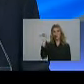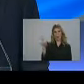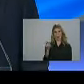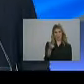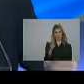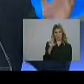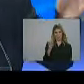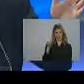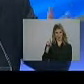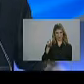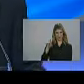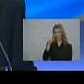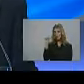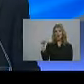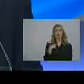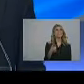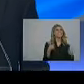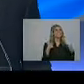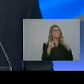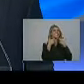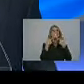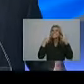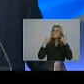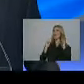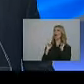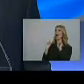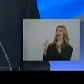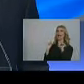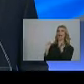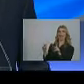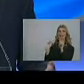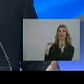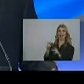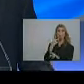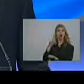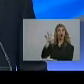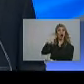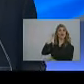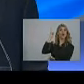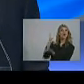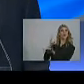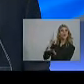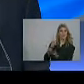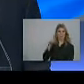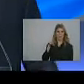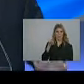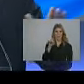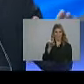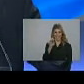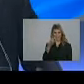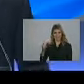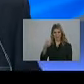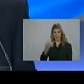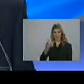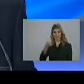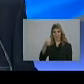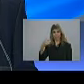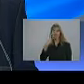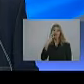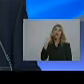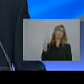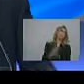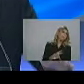tem. Essa história do Pedro Paulo é a mesma que nós ouvimos do Pezão em 2014. O Pezão em 2014 também dizia